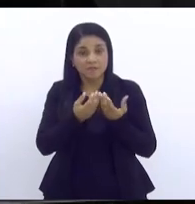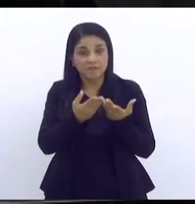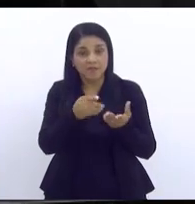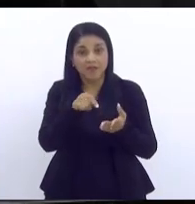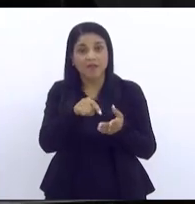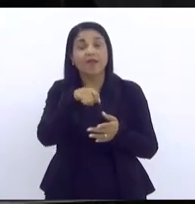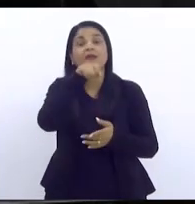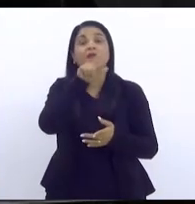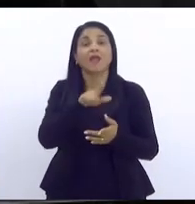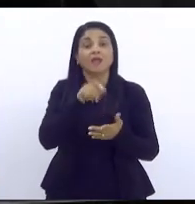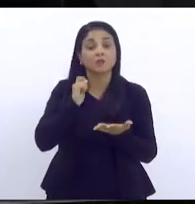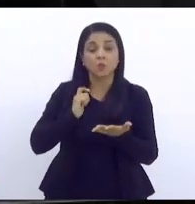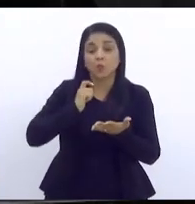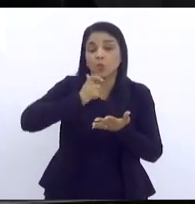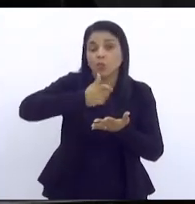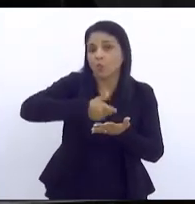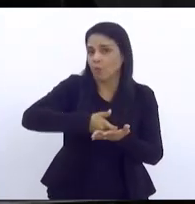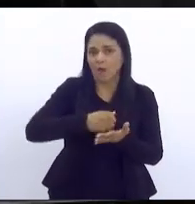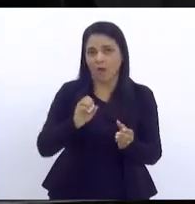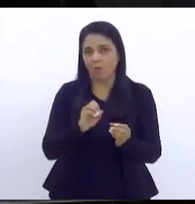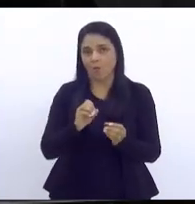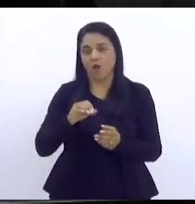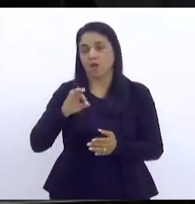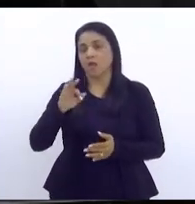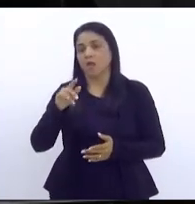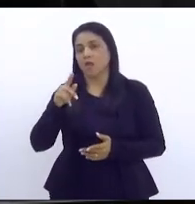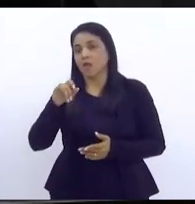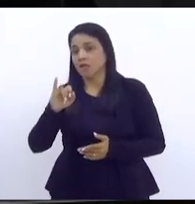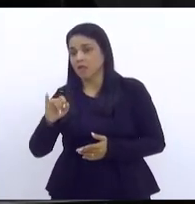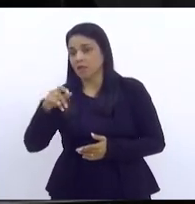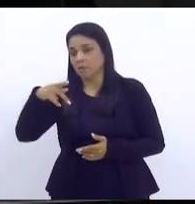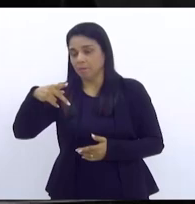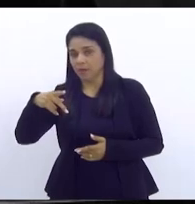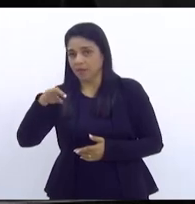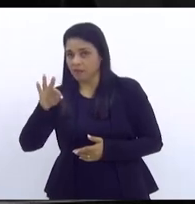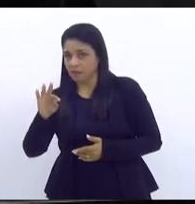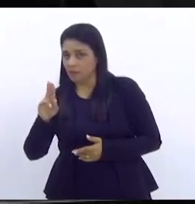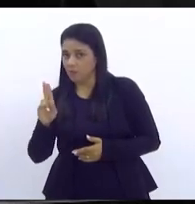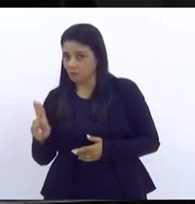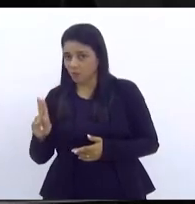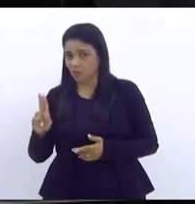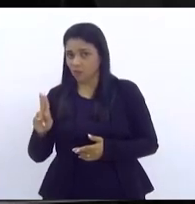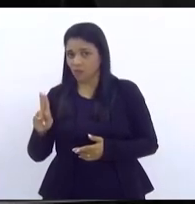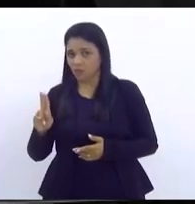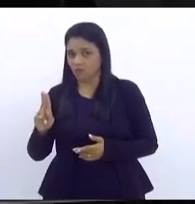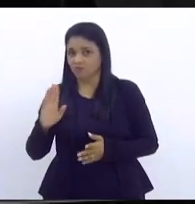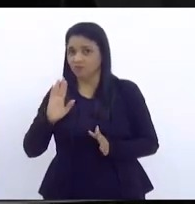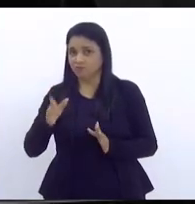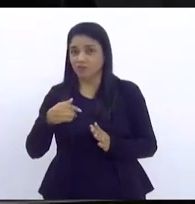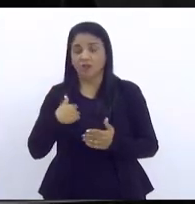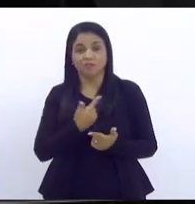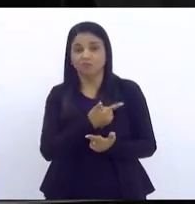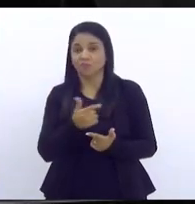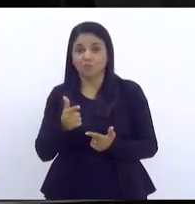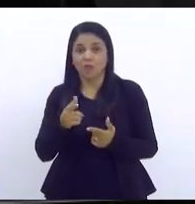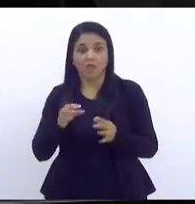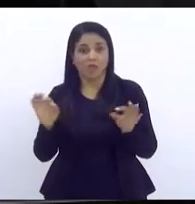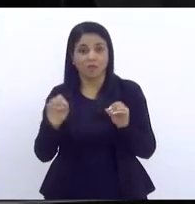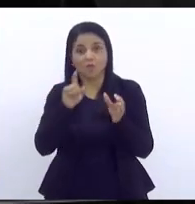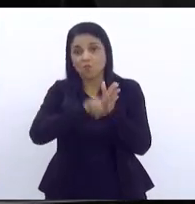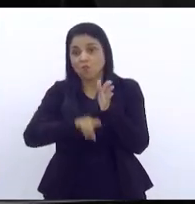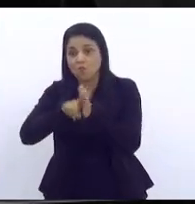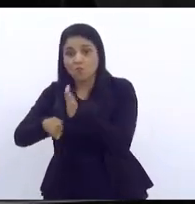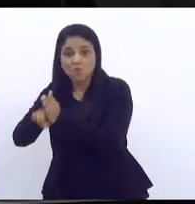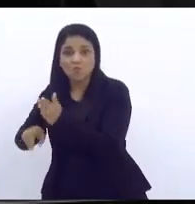porque quem é exento de IPTU ele já tá isento de tarifas Então são várias contradições que deveriam